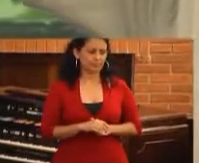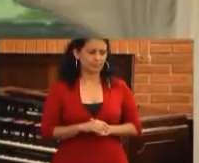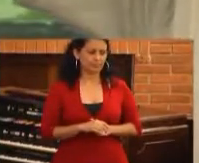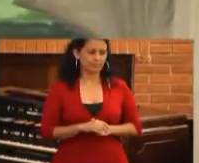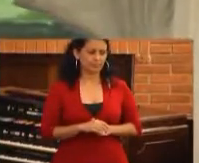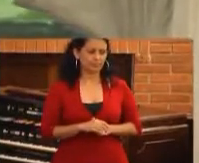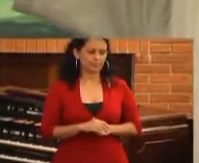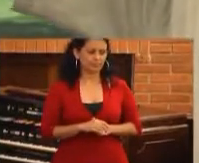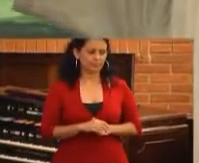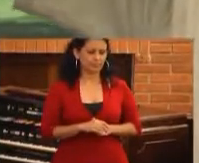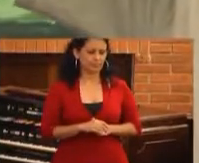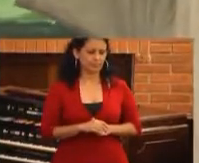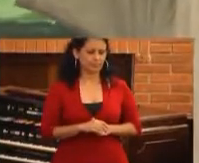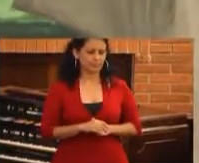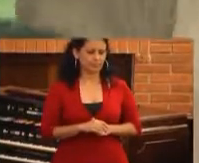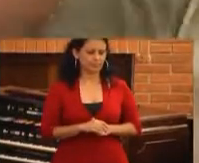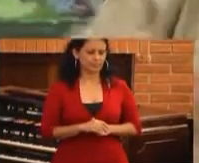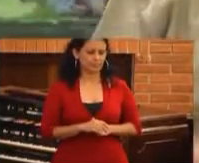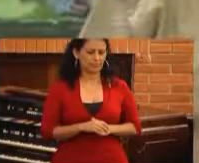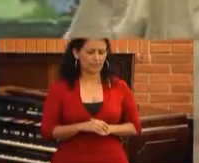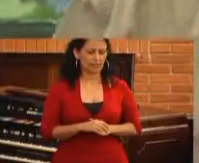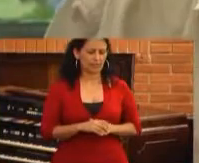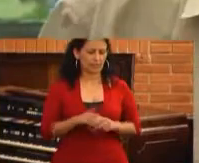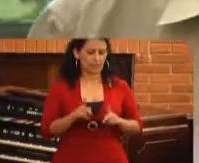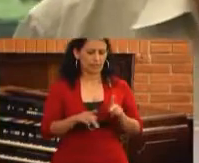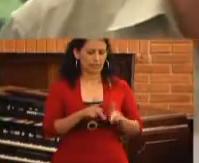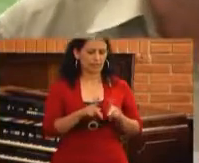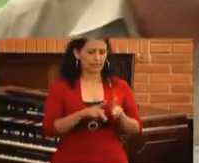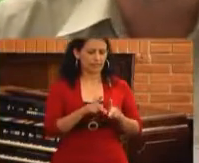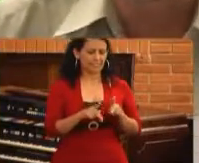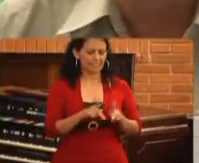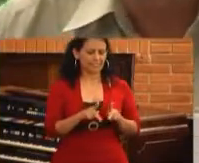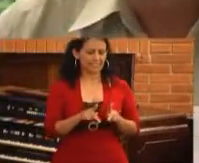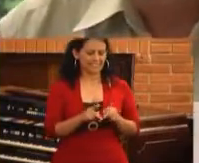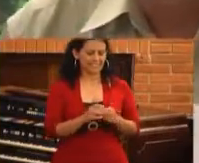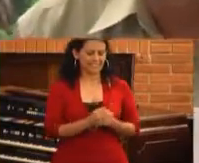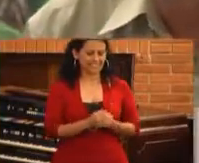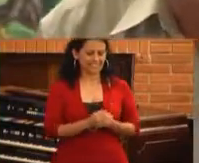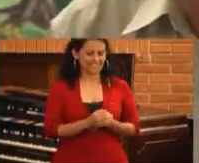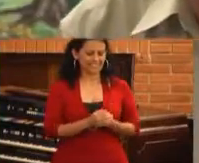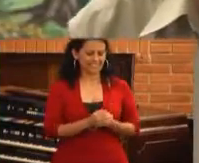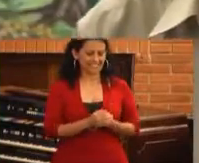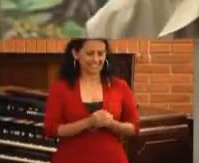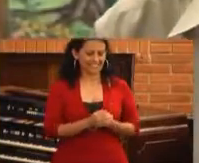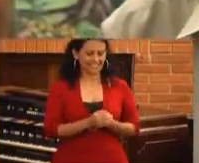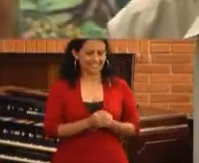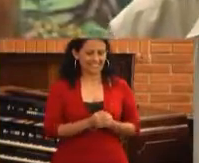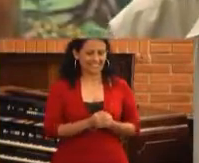albigenses, essa turma que deu origem, inclusive, o nosso